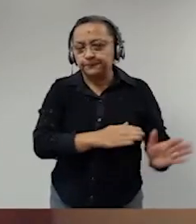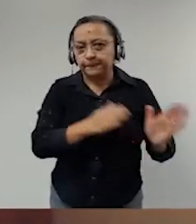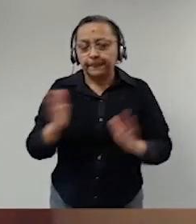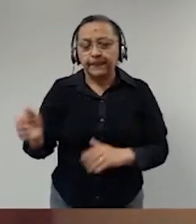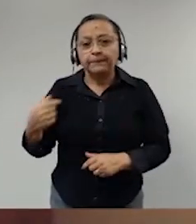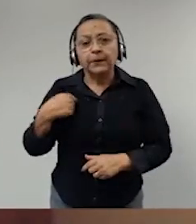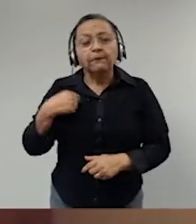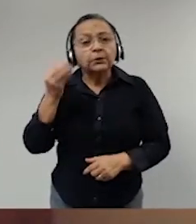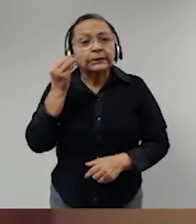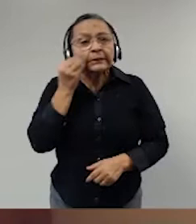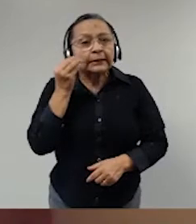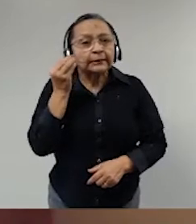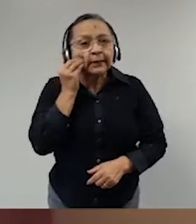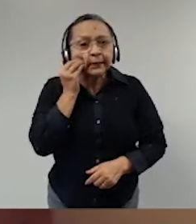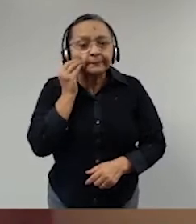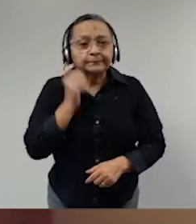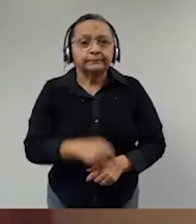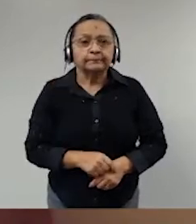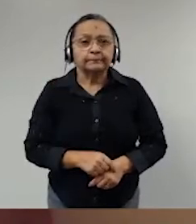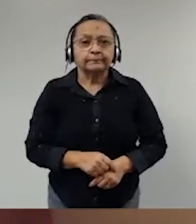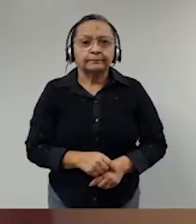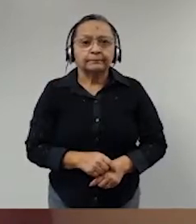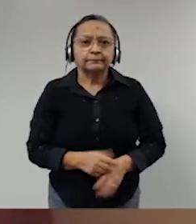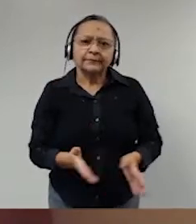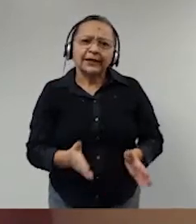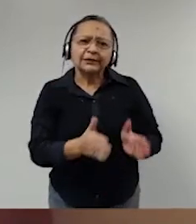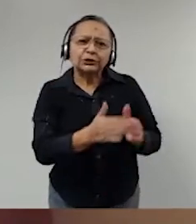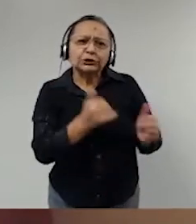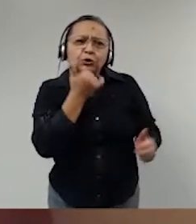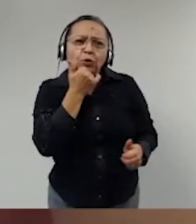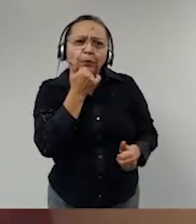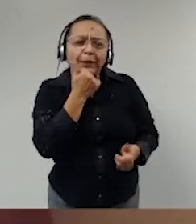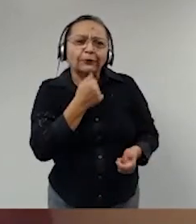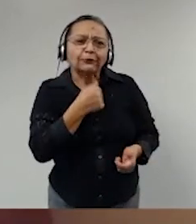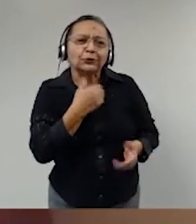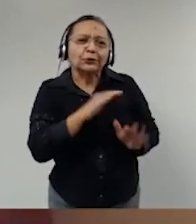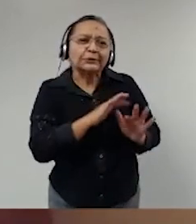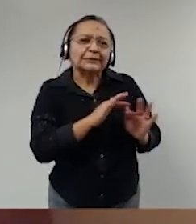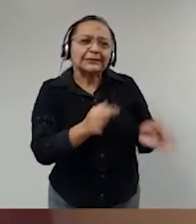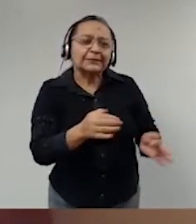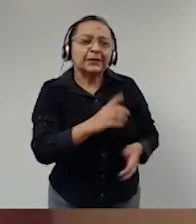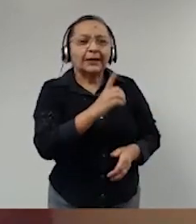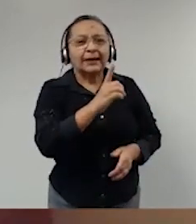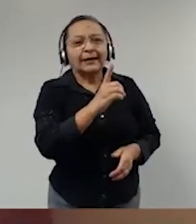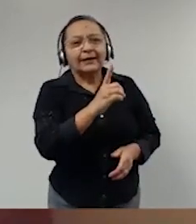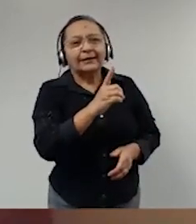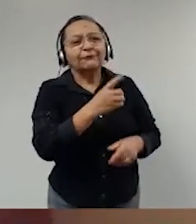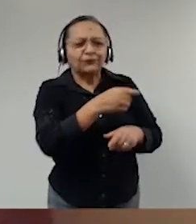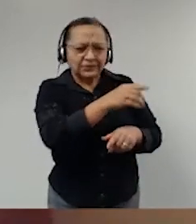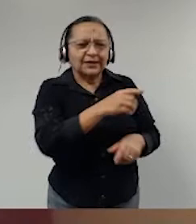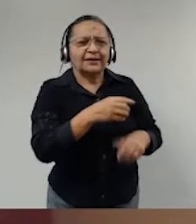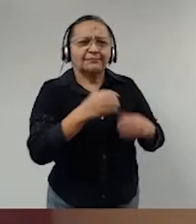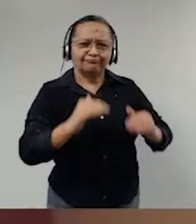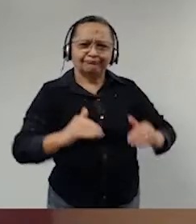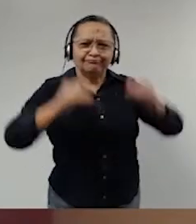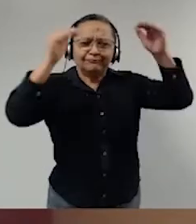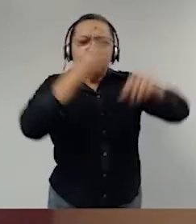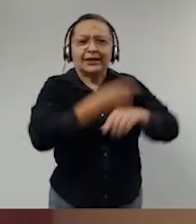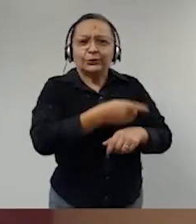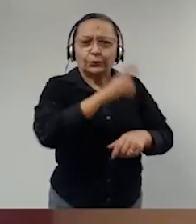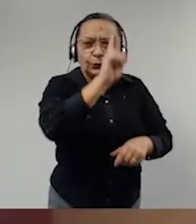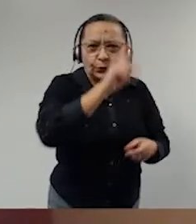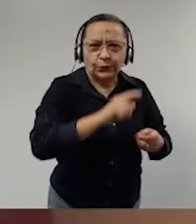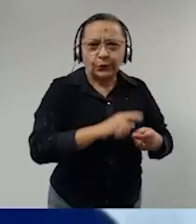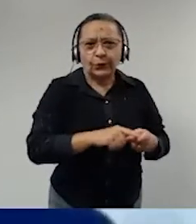tentar, permita-me chamá-lo de André nesse momento, né? Doutor, professor André. Fique à